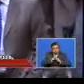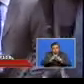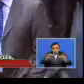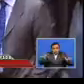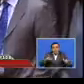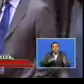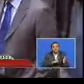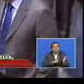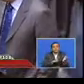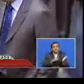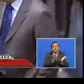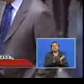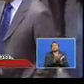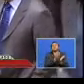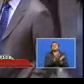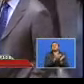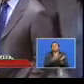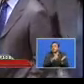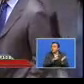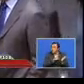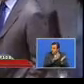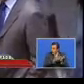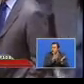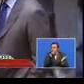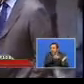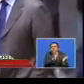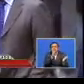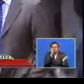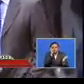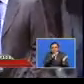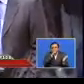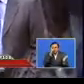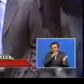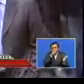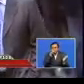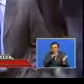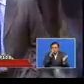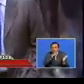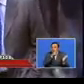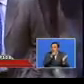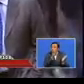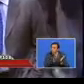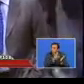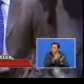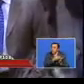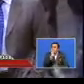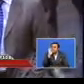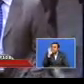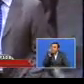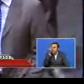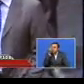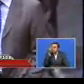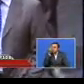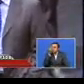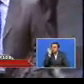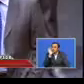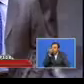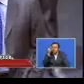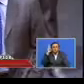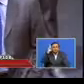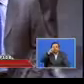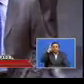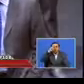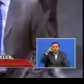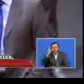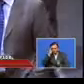nesse livro é mentira, é um livro falso, não é? De histórias